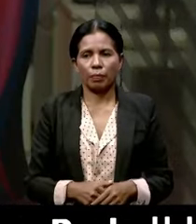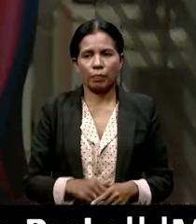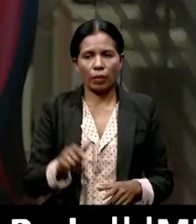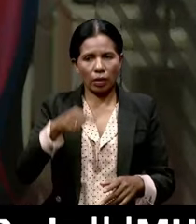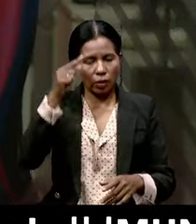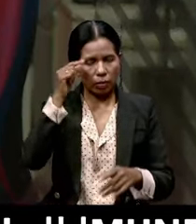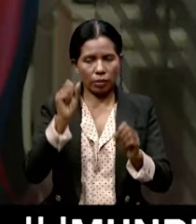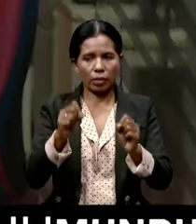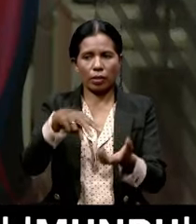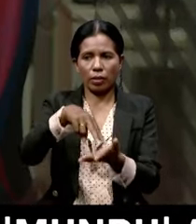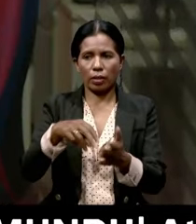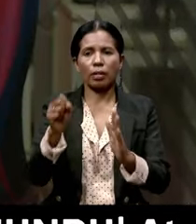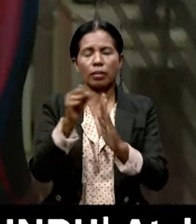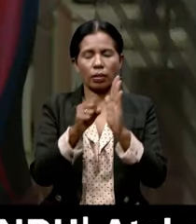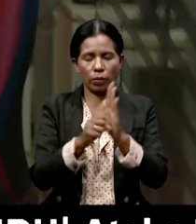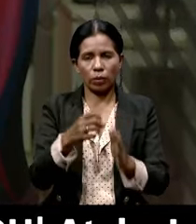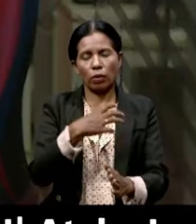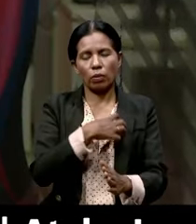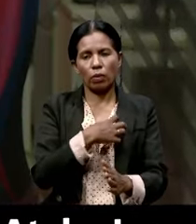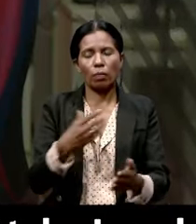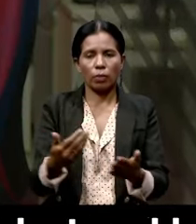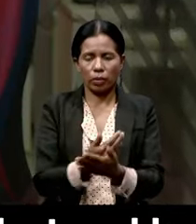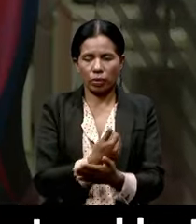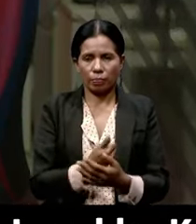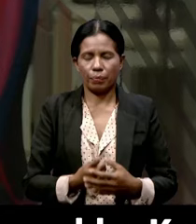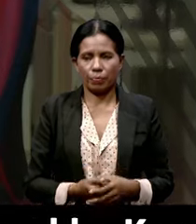Governo estabelece Estatuto FOM PNTL.